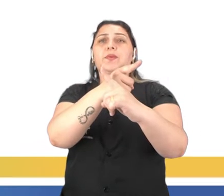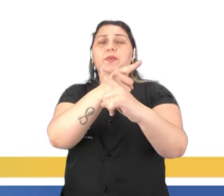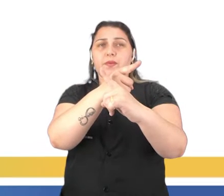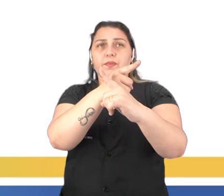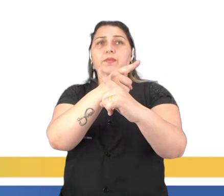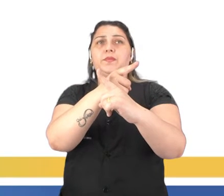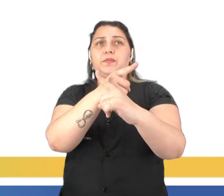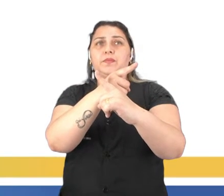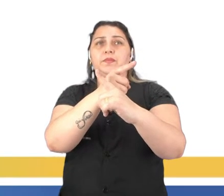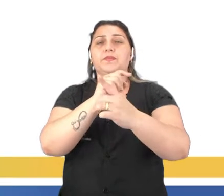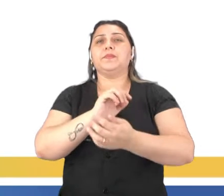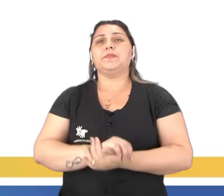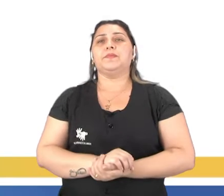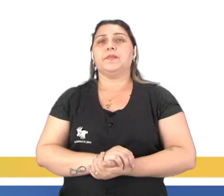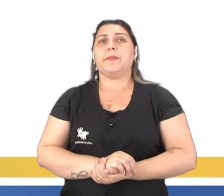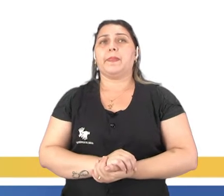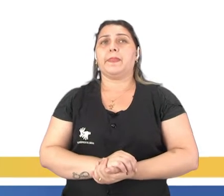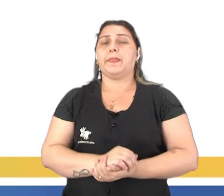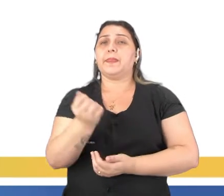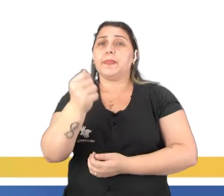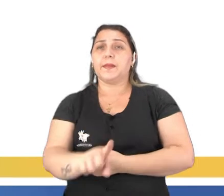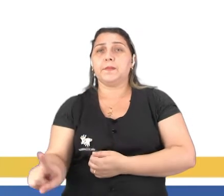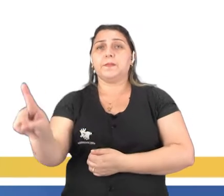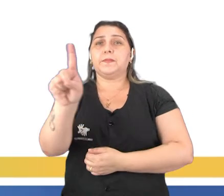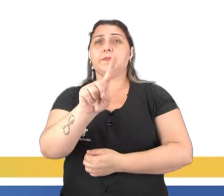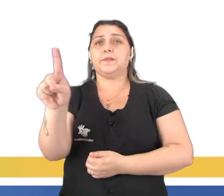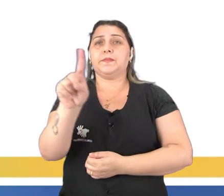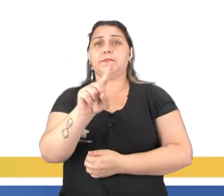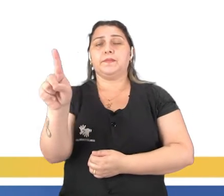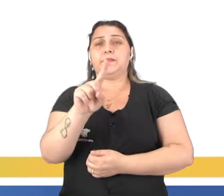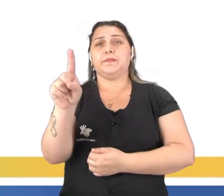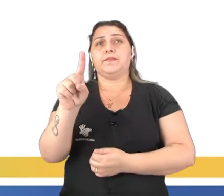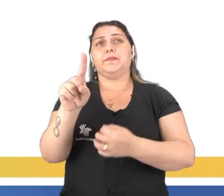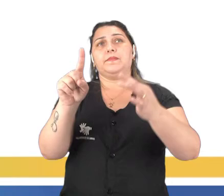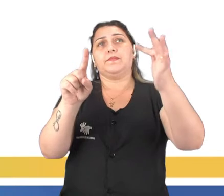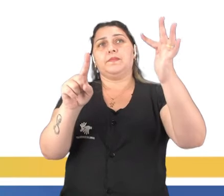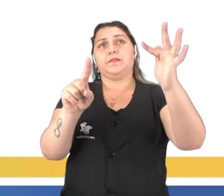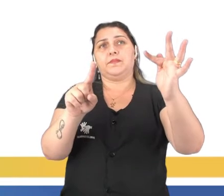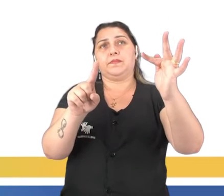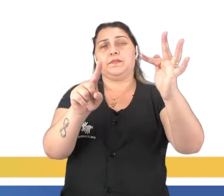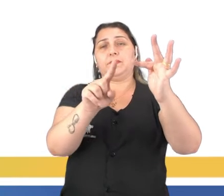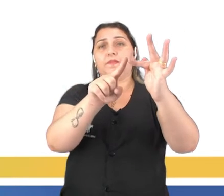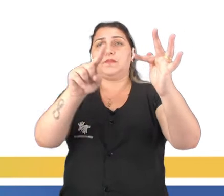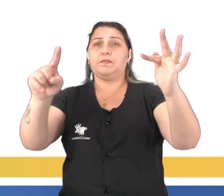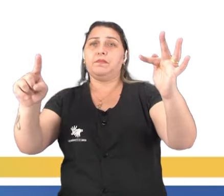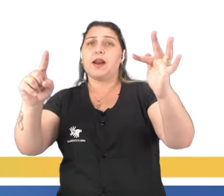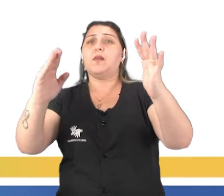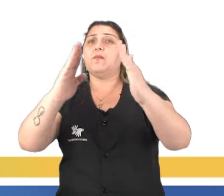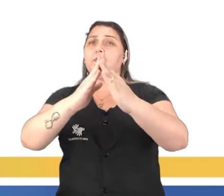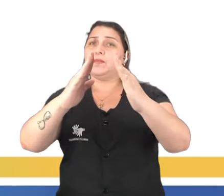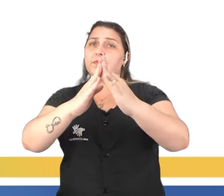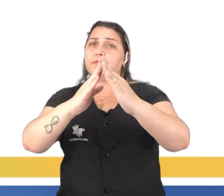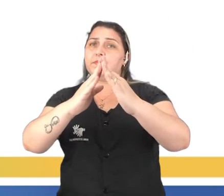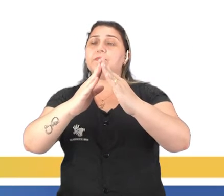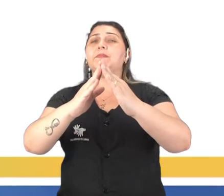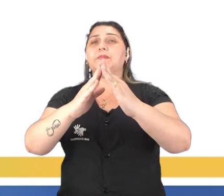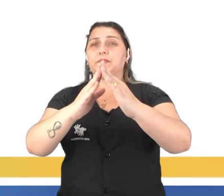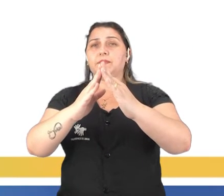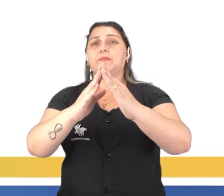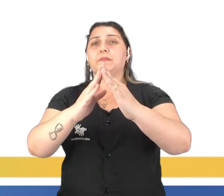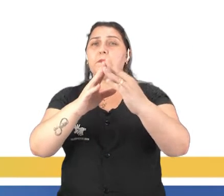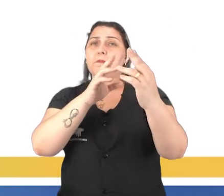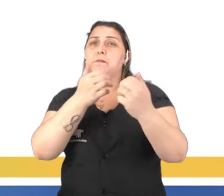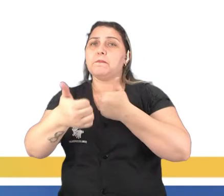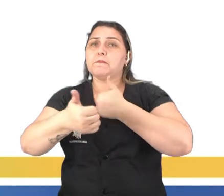desse polígono, certo? Então não há necessidade de traçar o segmento de reta saindo do vértice para um vértice consecutivo